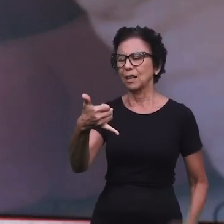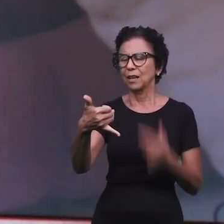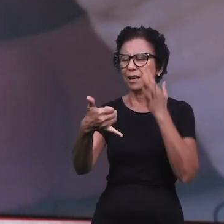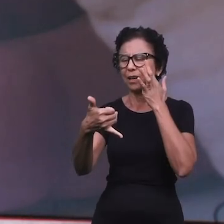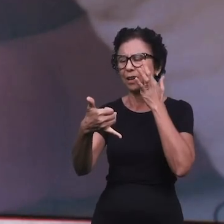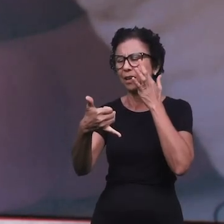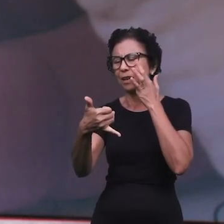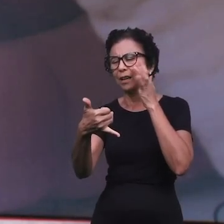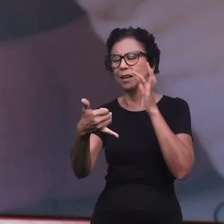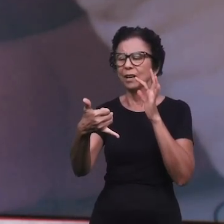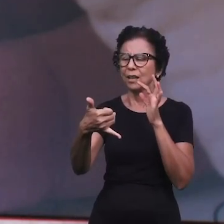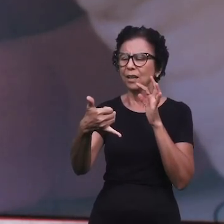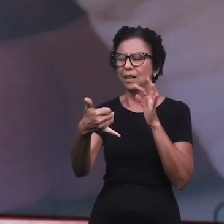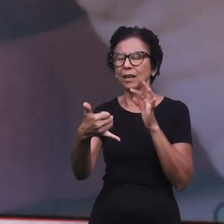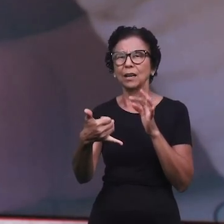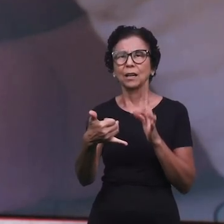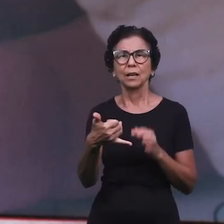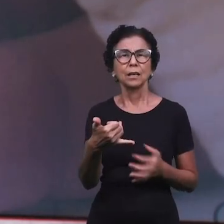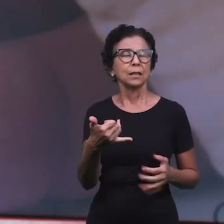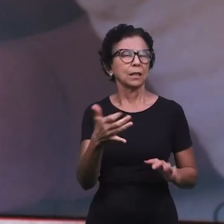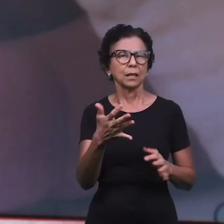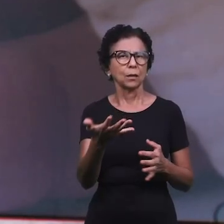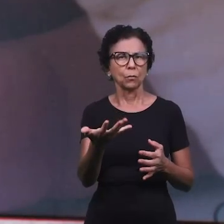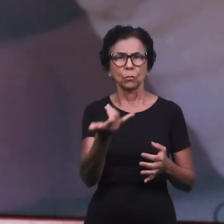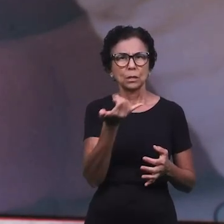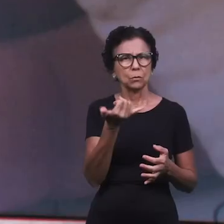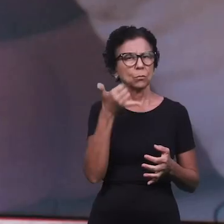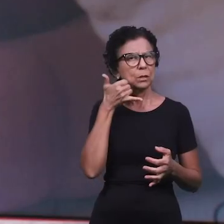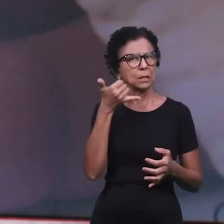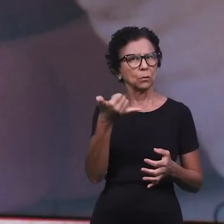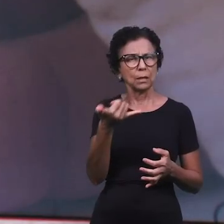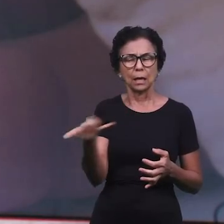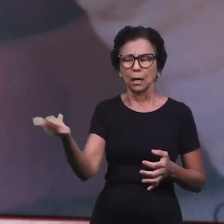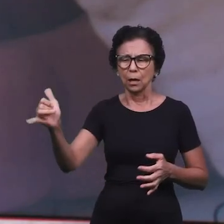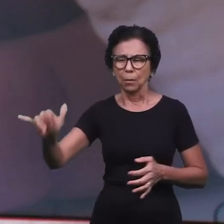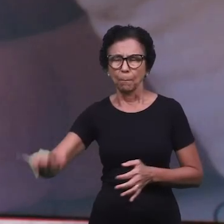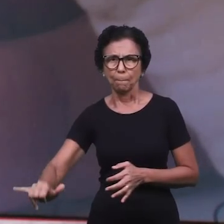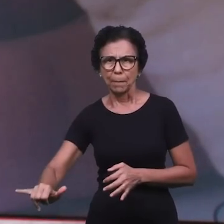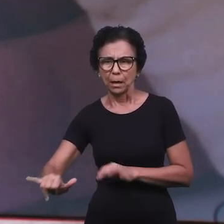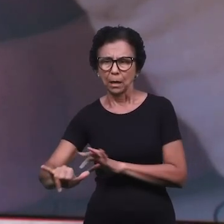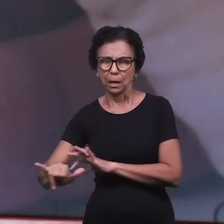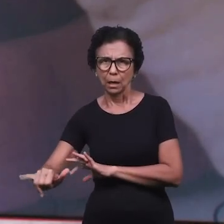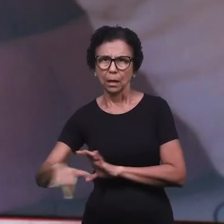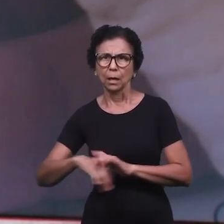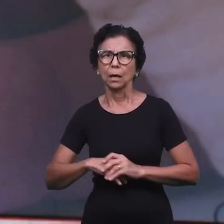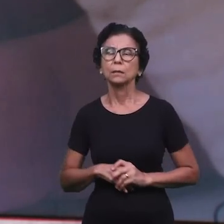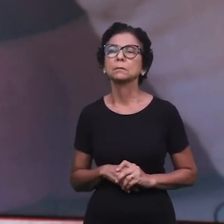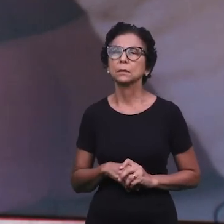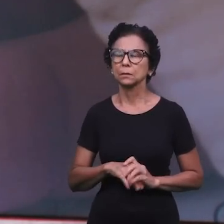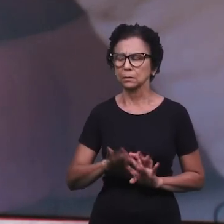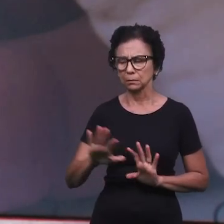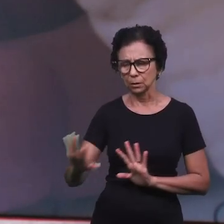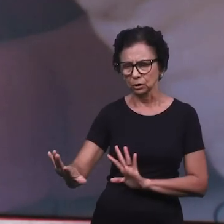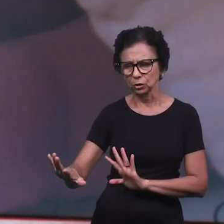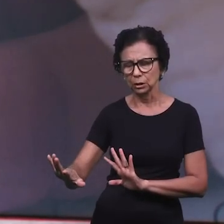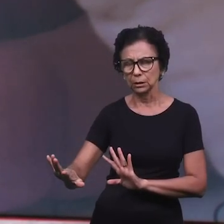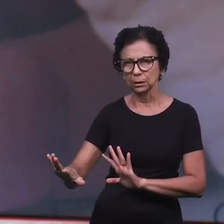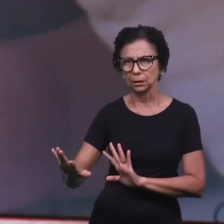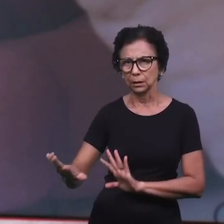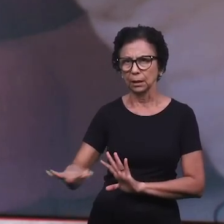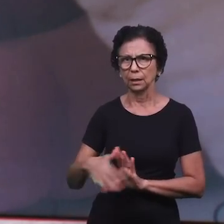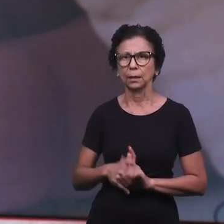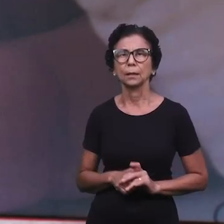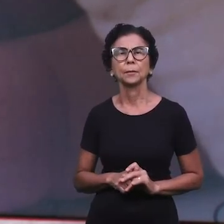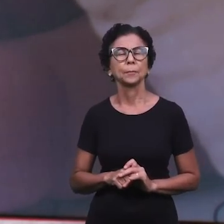você não usa, deixa o celular longe, tá? Deixa o celular no outro quarto, em modo avião, se você puder, né? Deixa